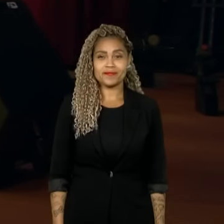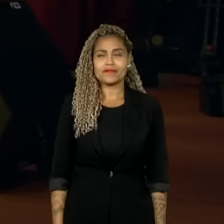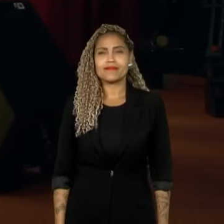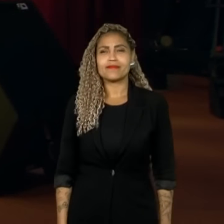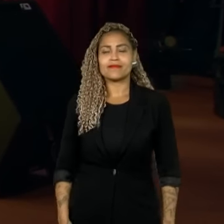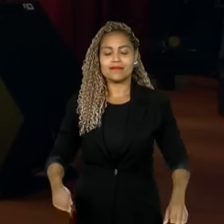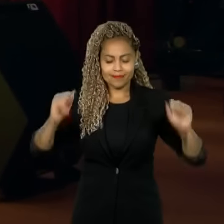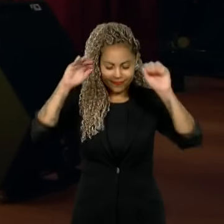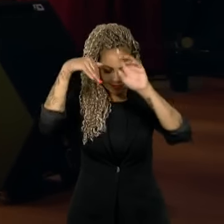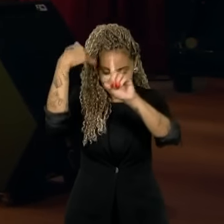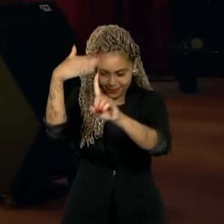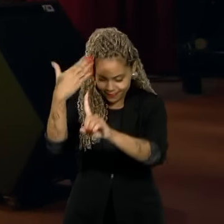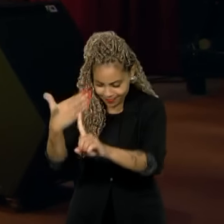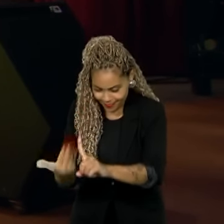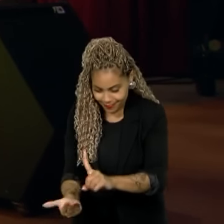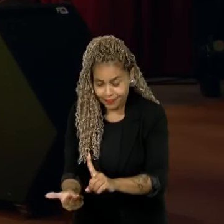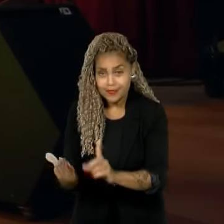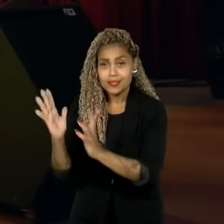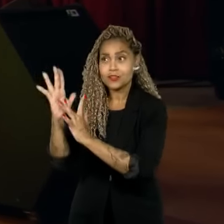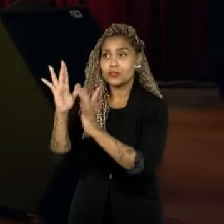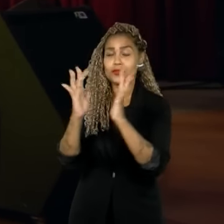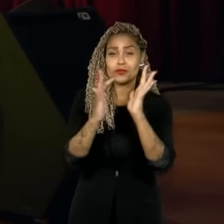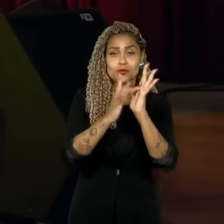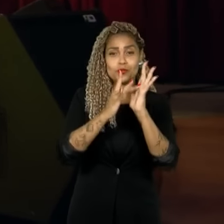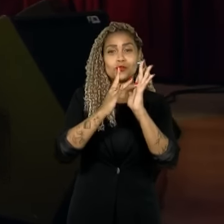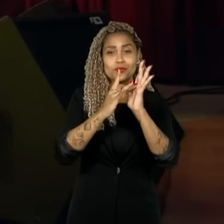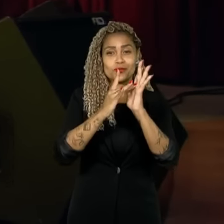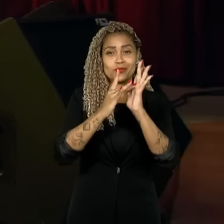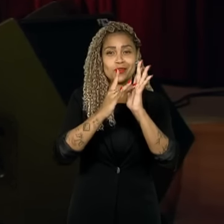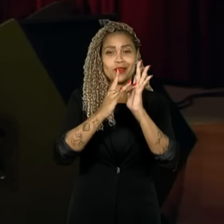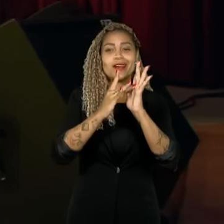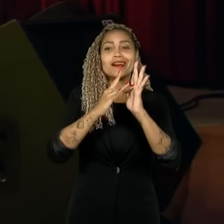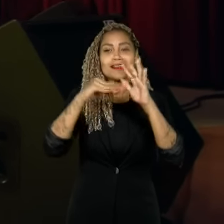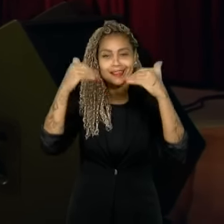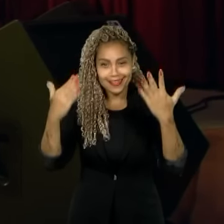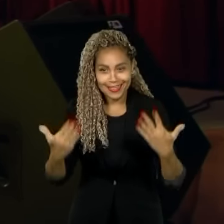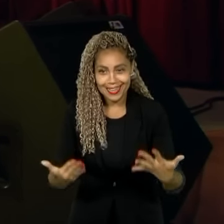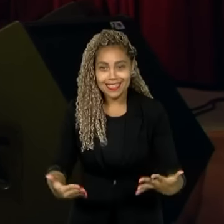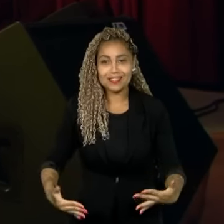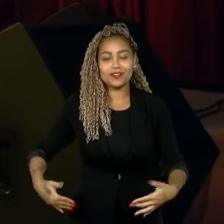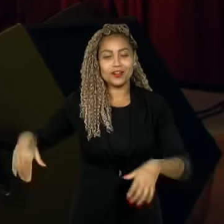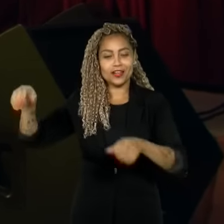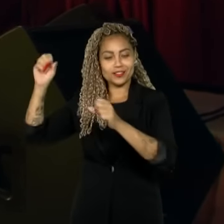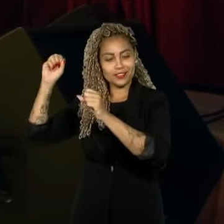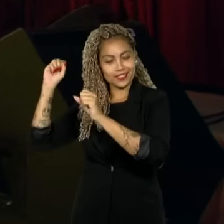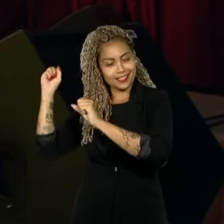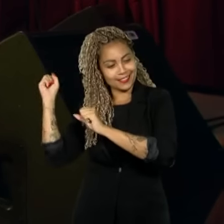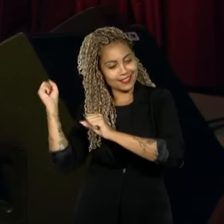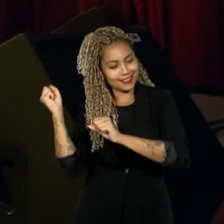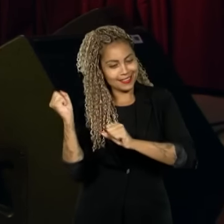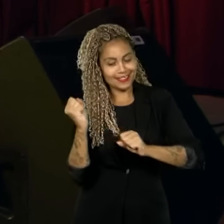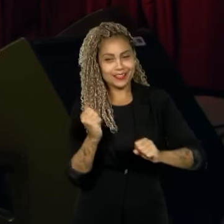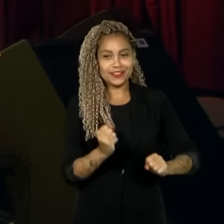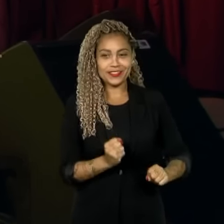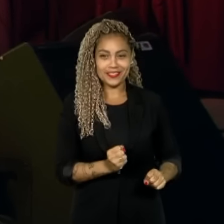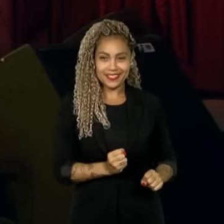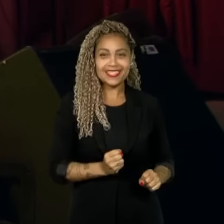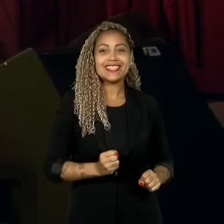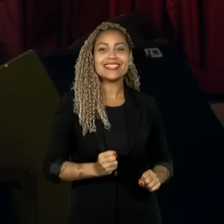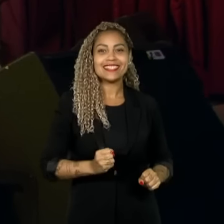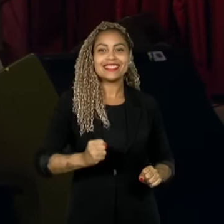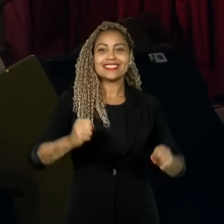Salve nosso Senhor Jesus Cristo, Epababá Oxalá. Salve São Jorge Guerreiro, Ogum, Ogunhê meu pai. Salve Santa Bárbara,